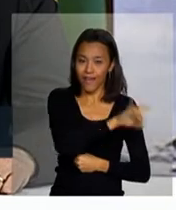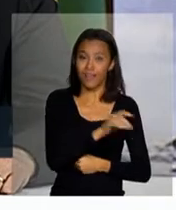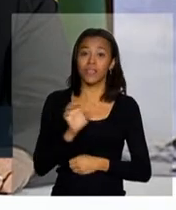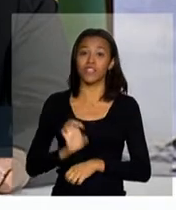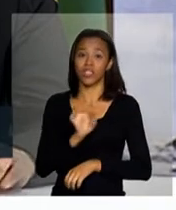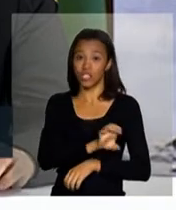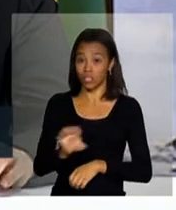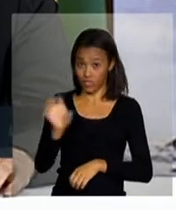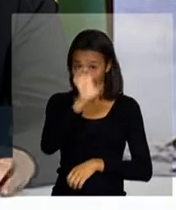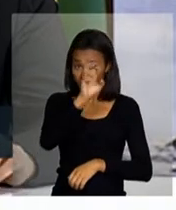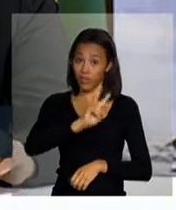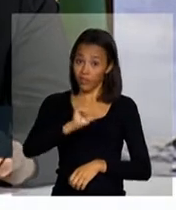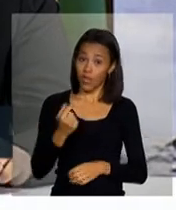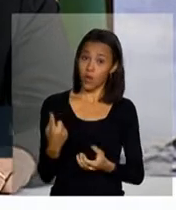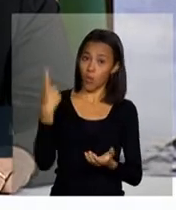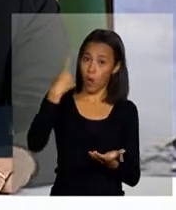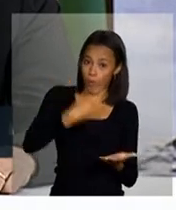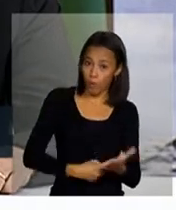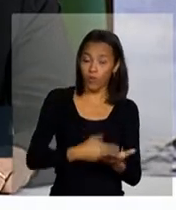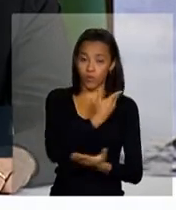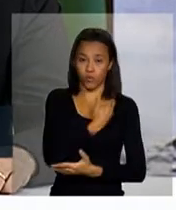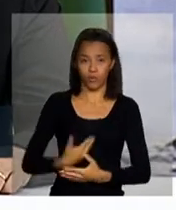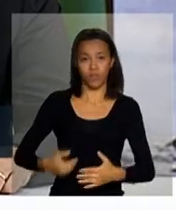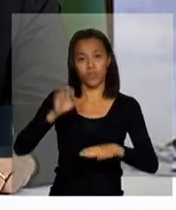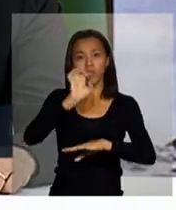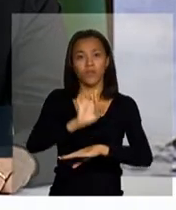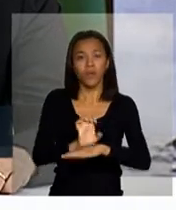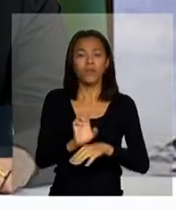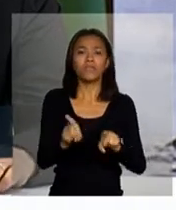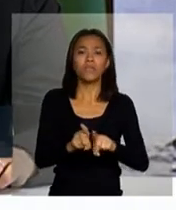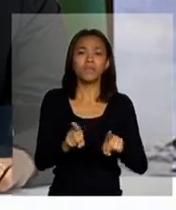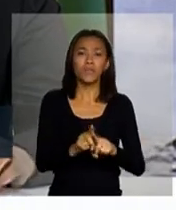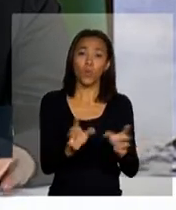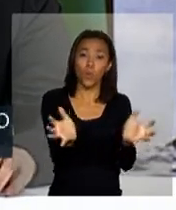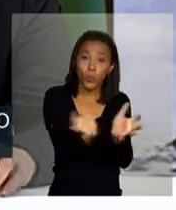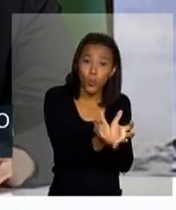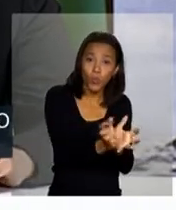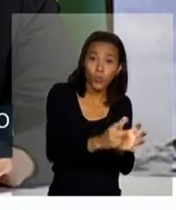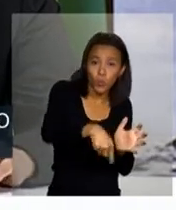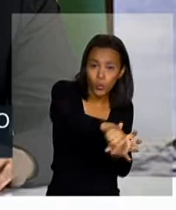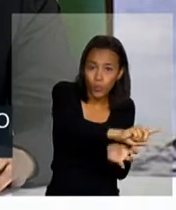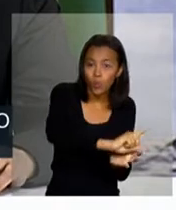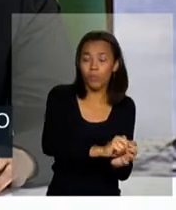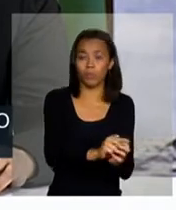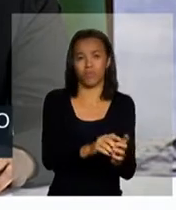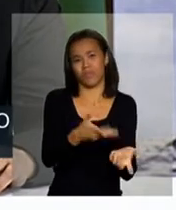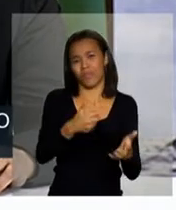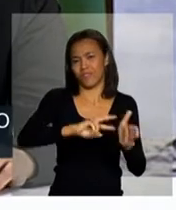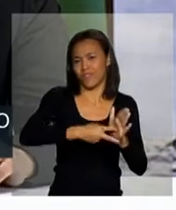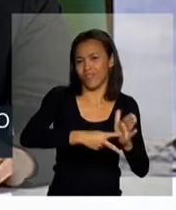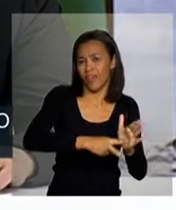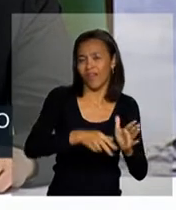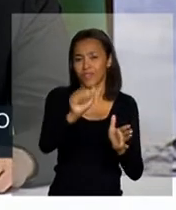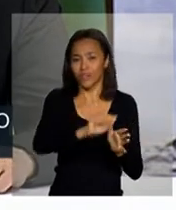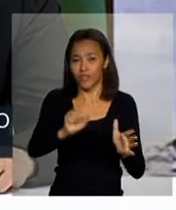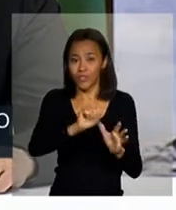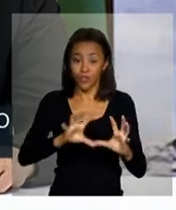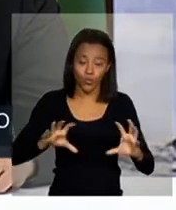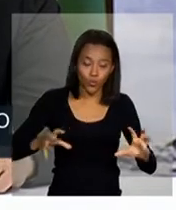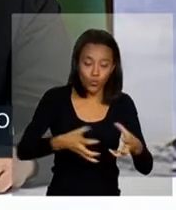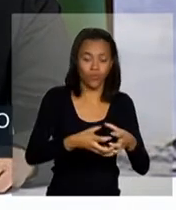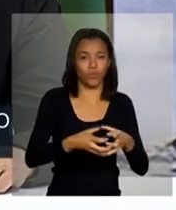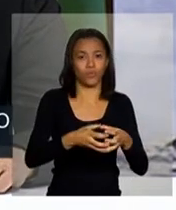em parceria com o governo estadual e com a colônia de pesca, os sindicatos e associações, correr